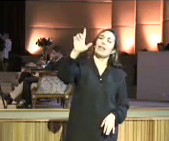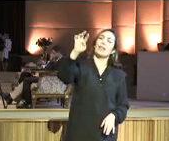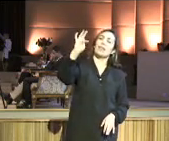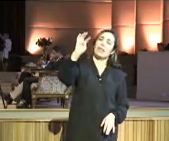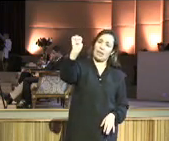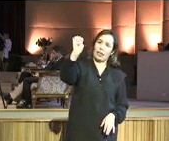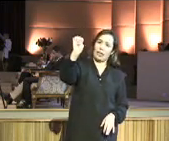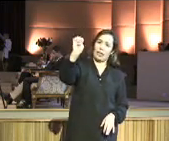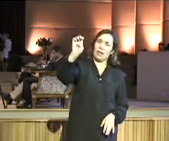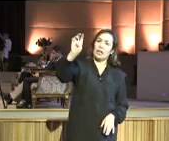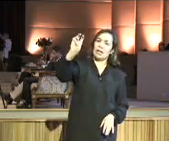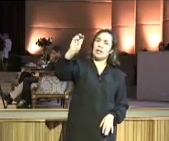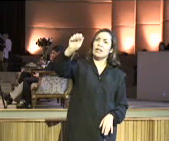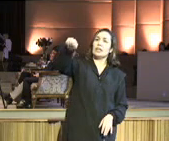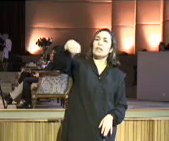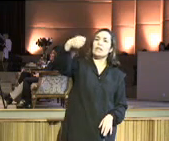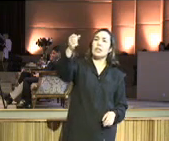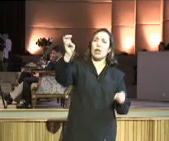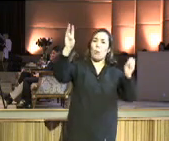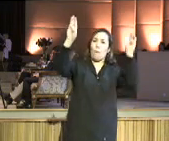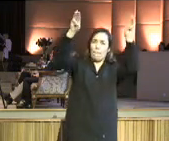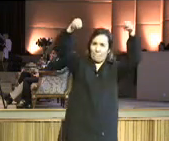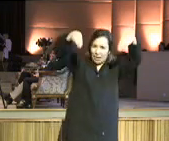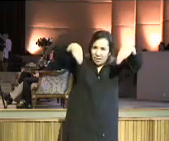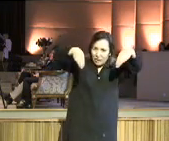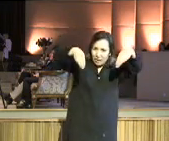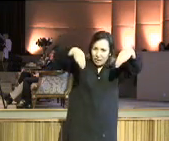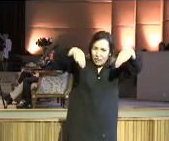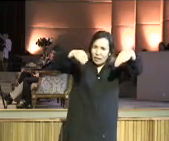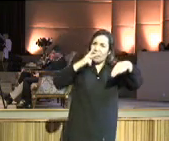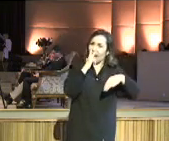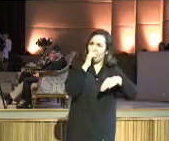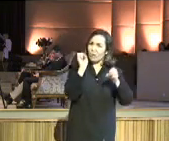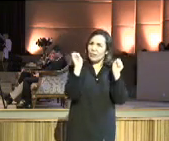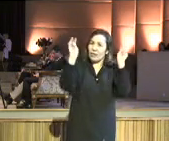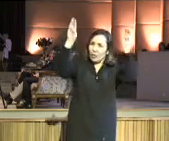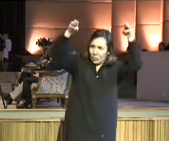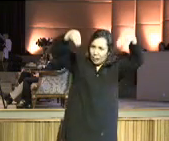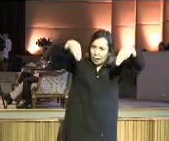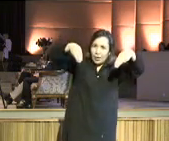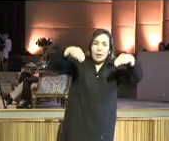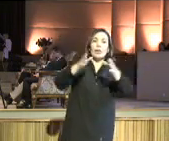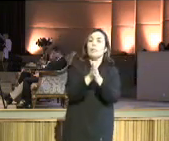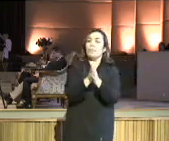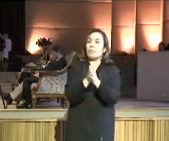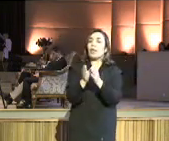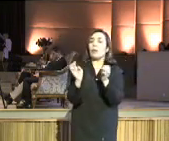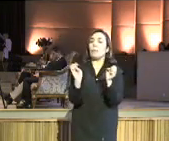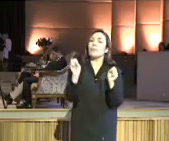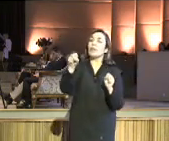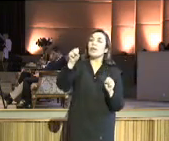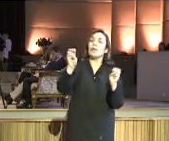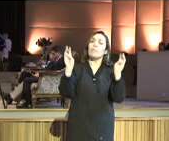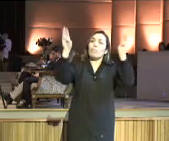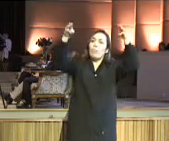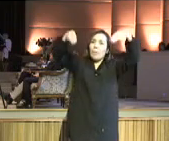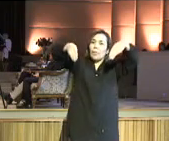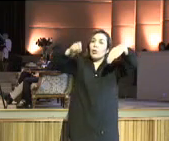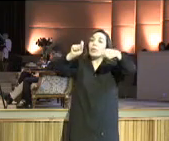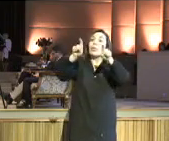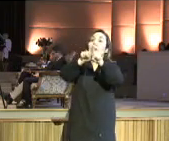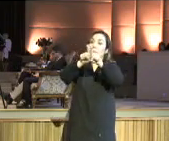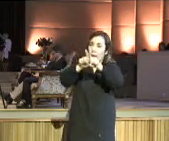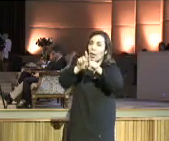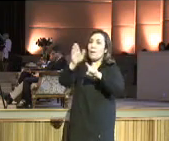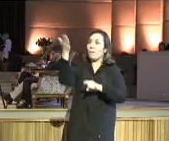Jonatas, comia à sua mesa, a quem ele tinha dado terras,